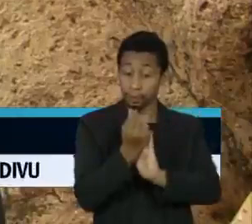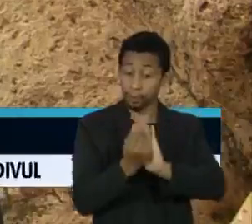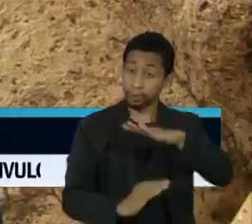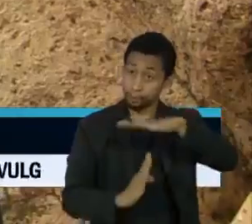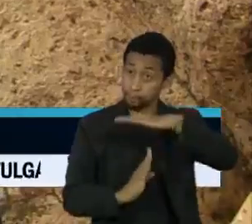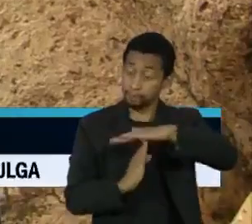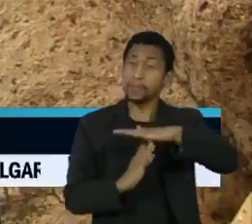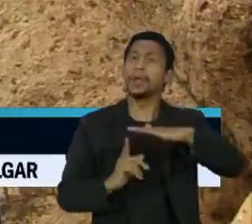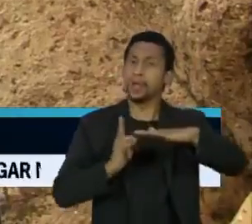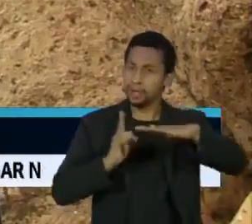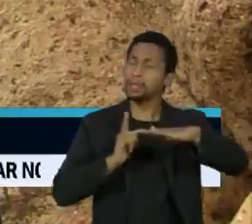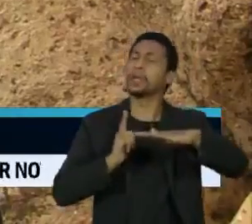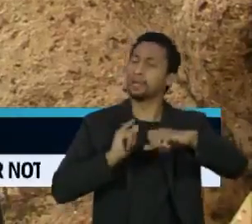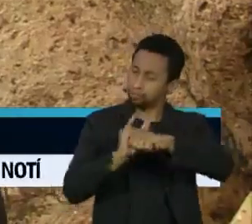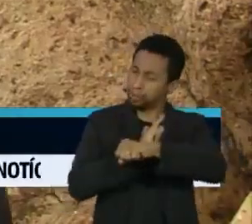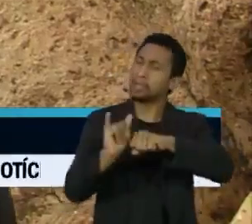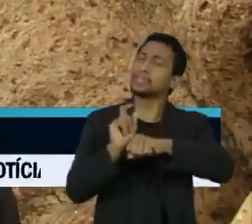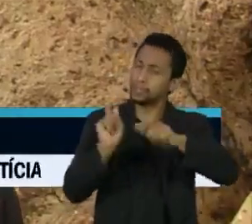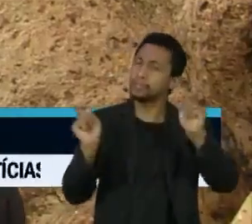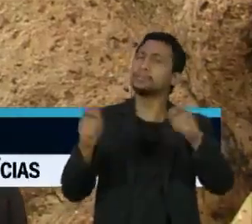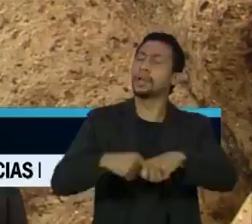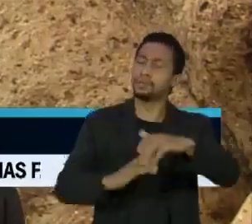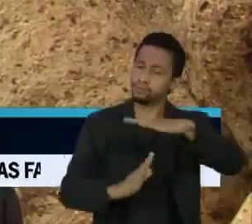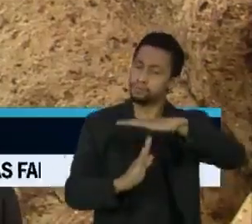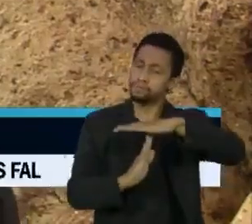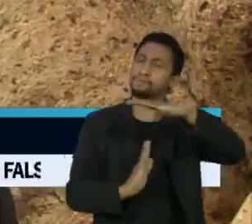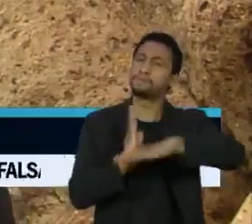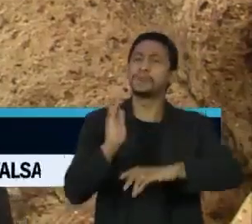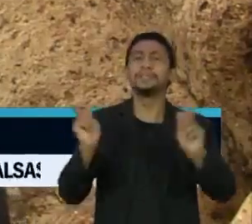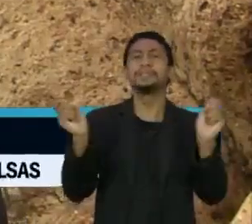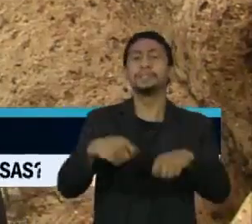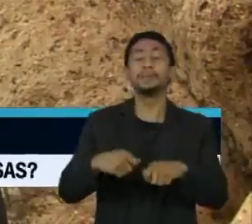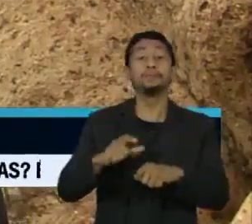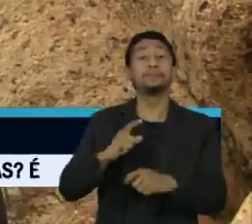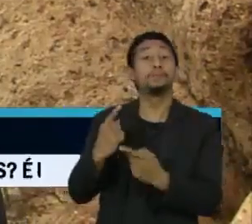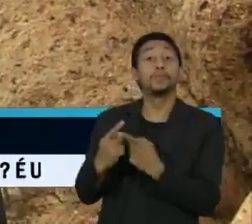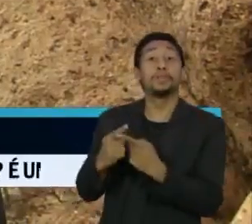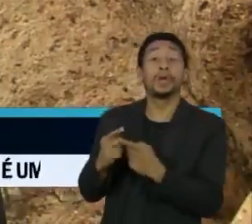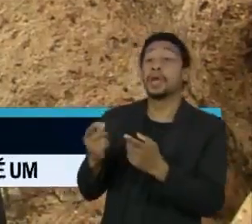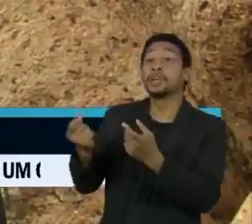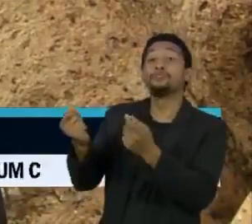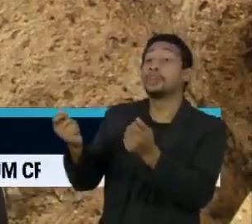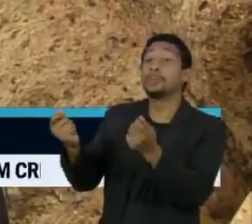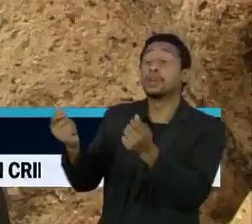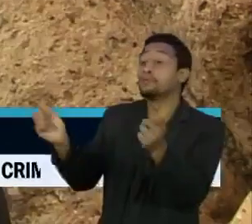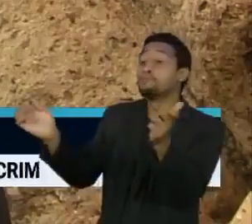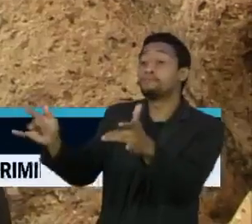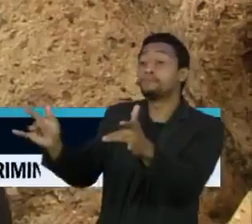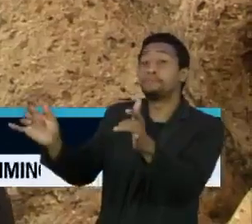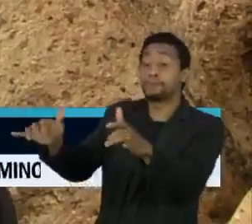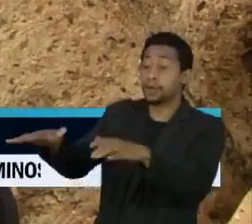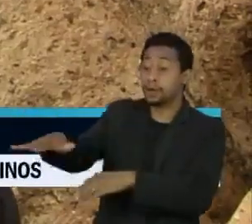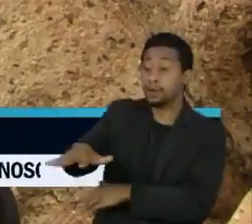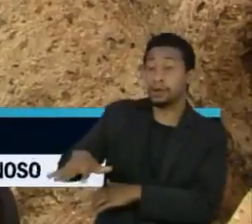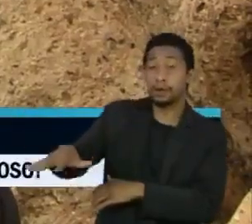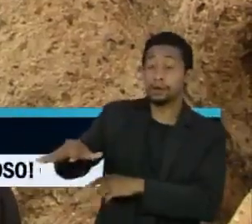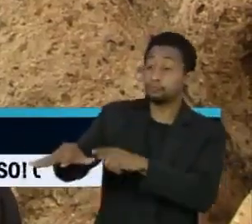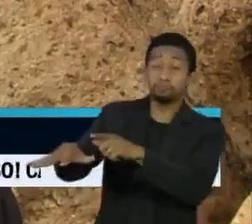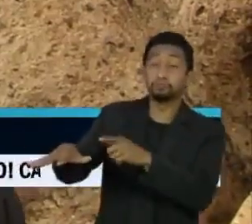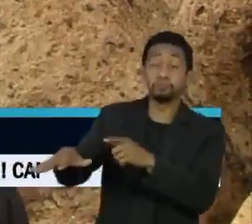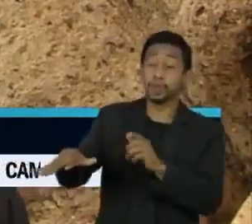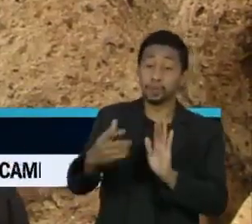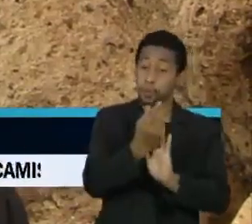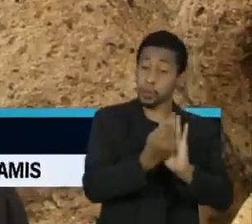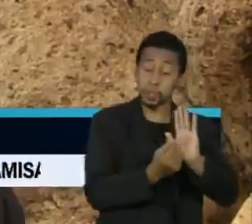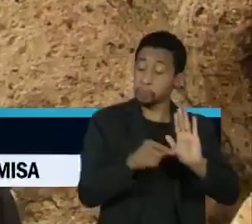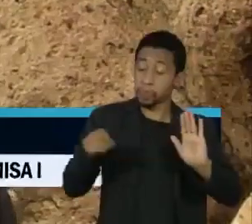solução, porque ele permite a utilização dos chamados créditos extraordinários para questões referentes à calamidade